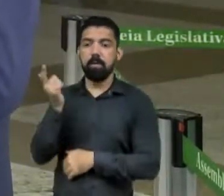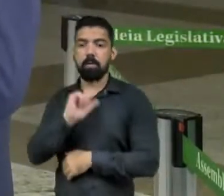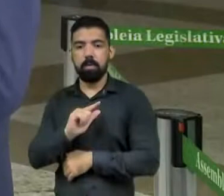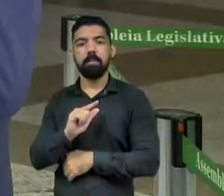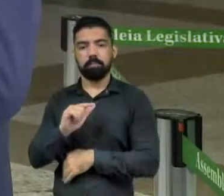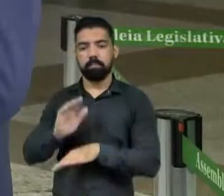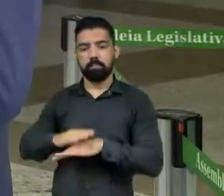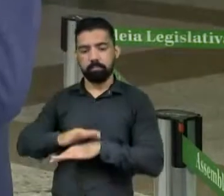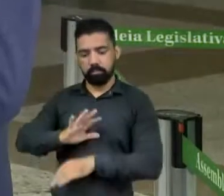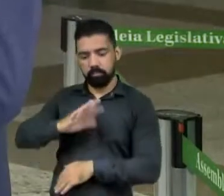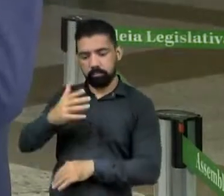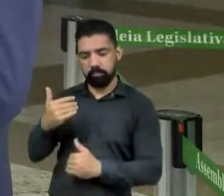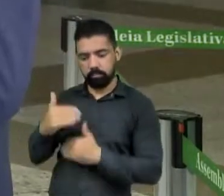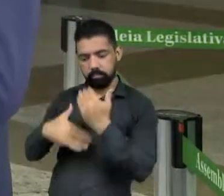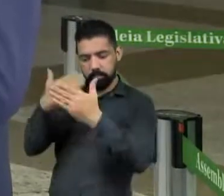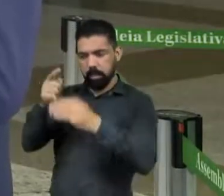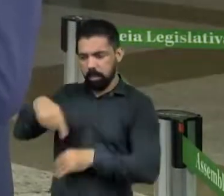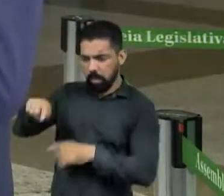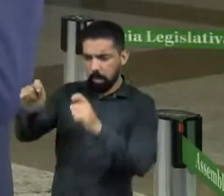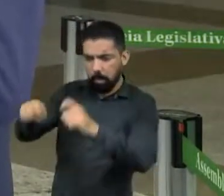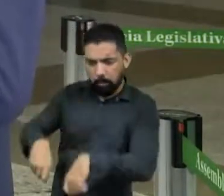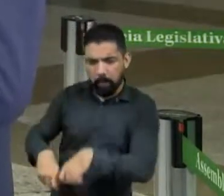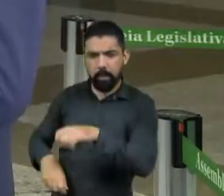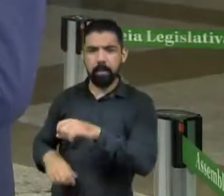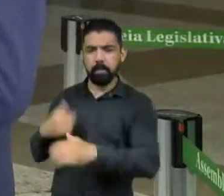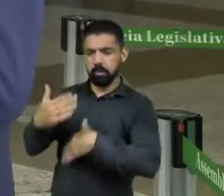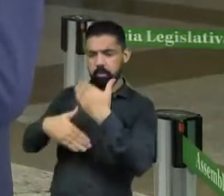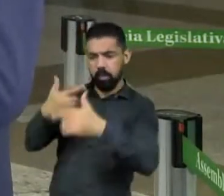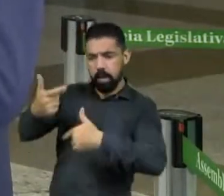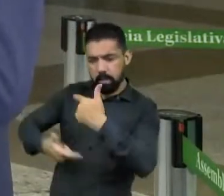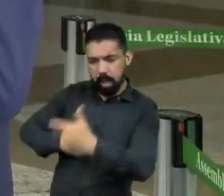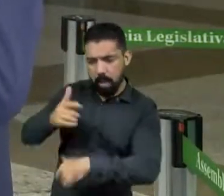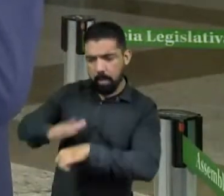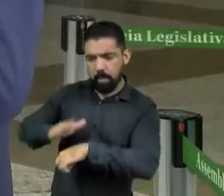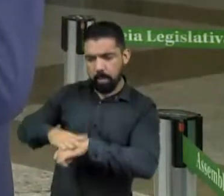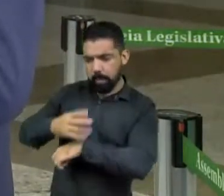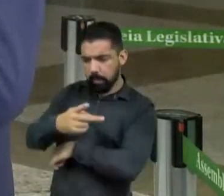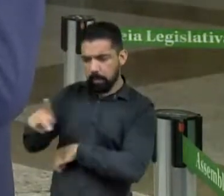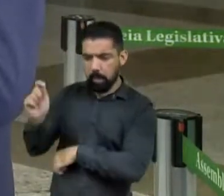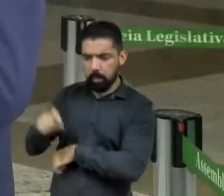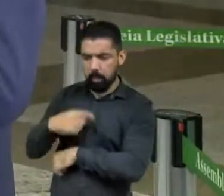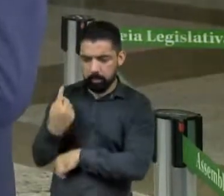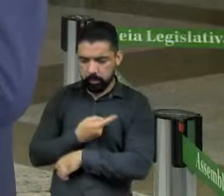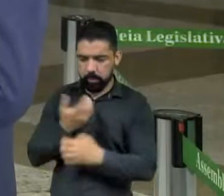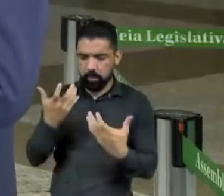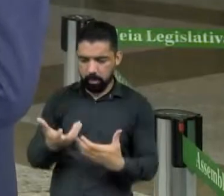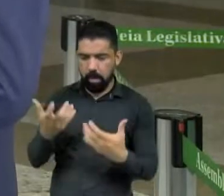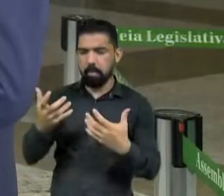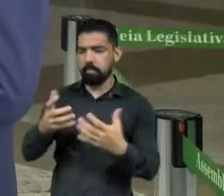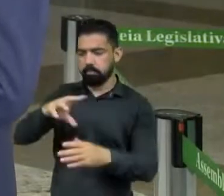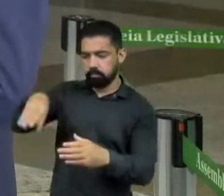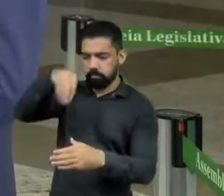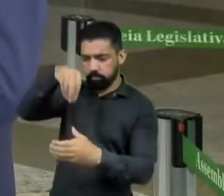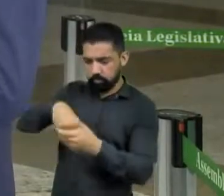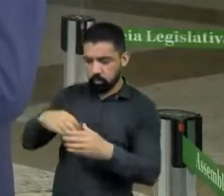que eles podem empreender, eles podem desenvolver uma atividade autônoma, e a gente procura trabalhar tudo isso junto também com o ingresso no mercado